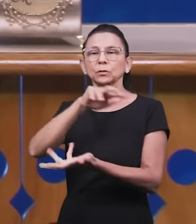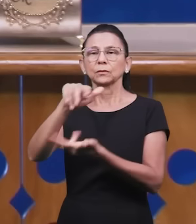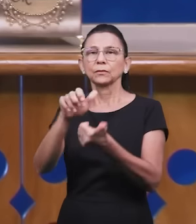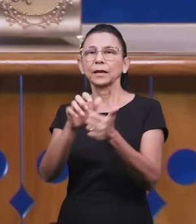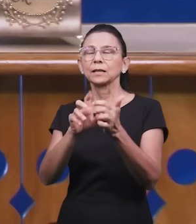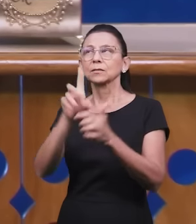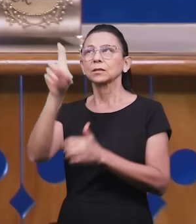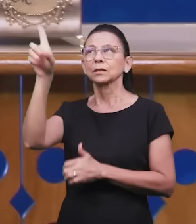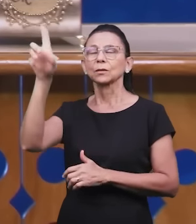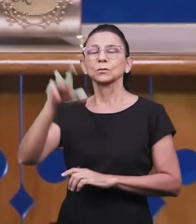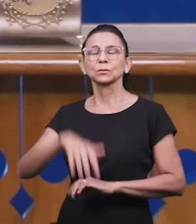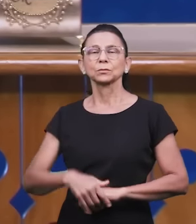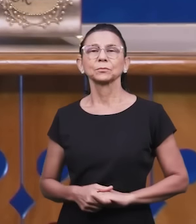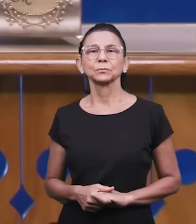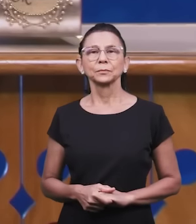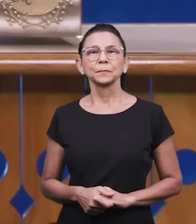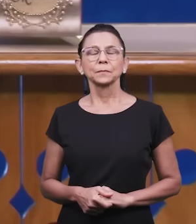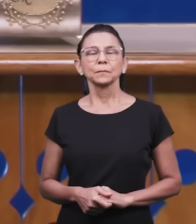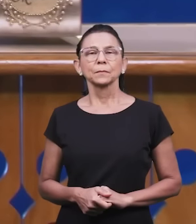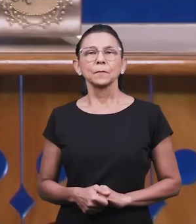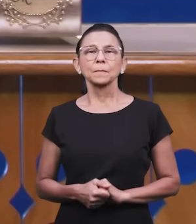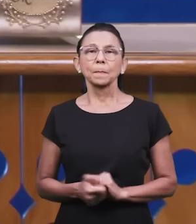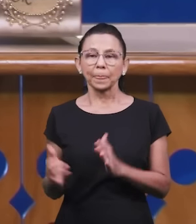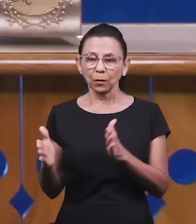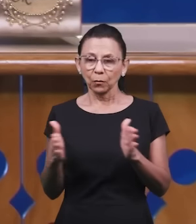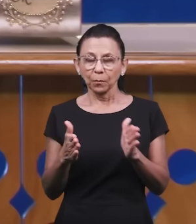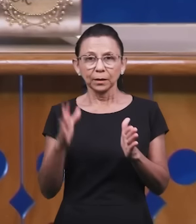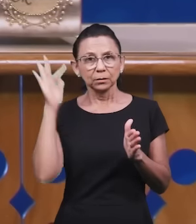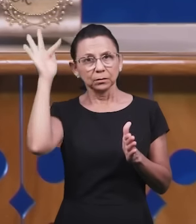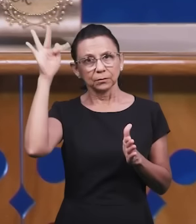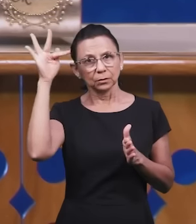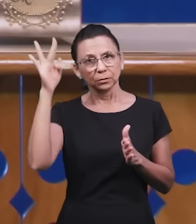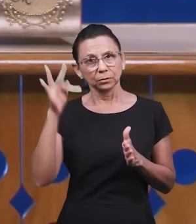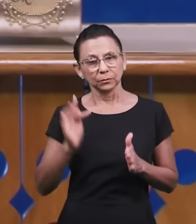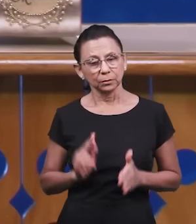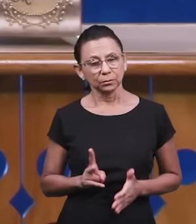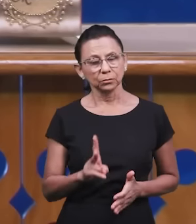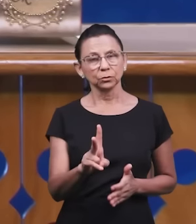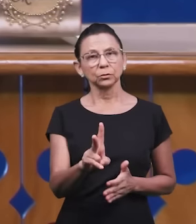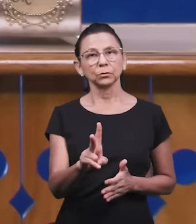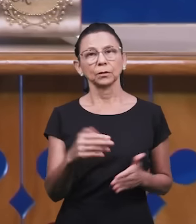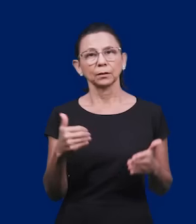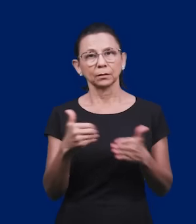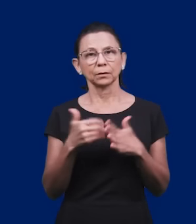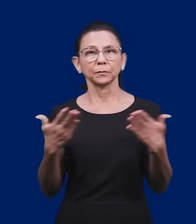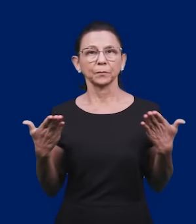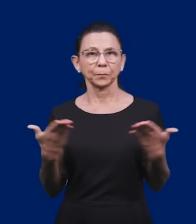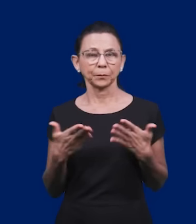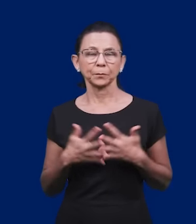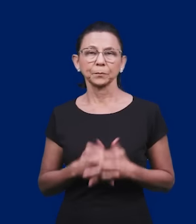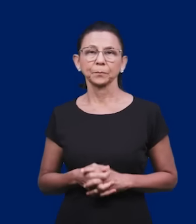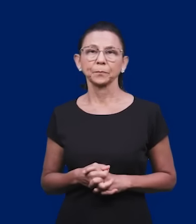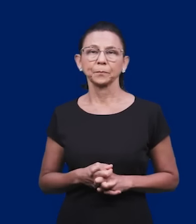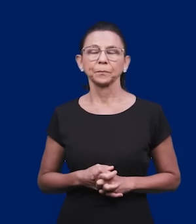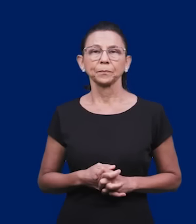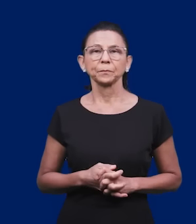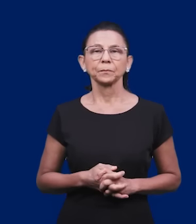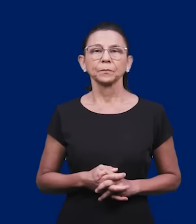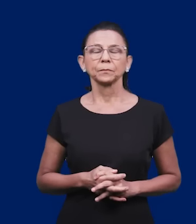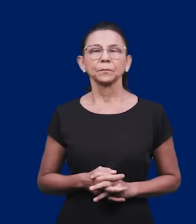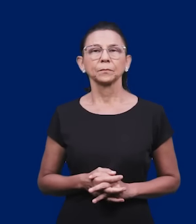Deus. Então essa foi a jornada da filosofia, que continua, na verdade, até hoje. Então nós vemos aqui que